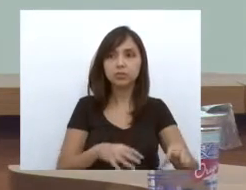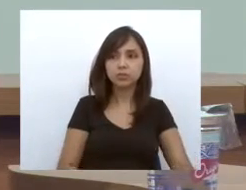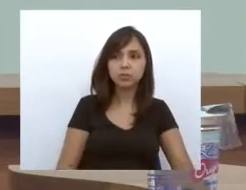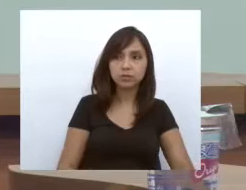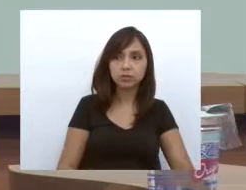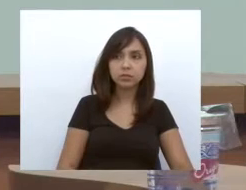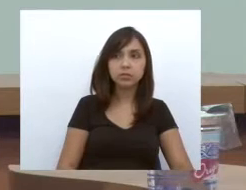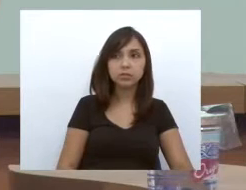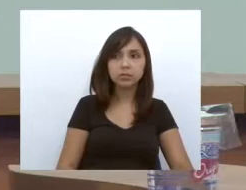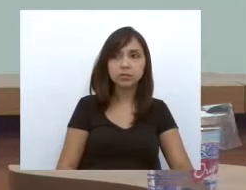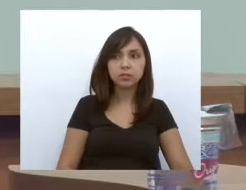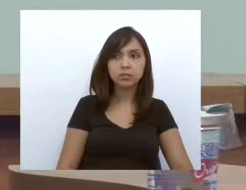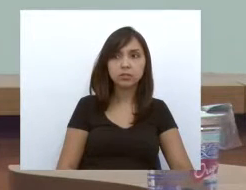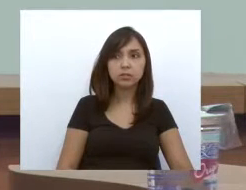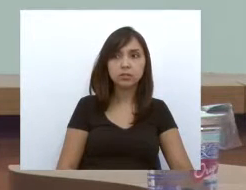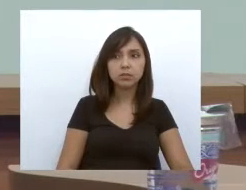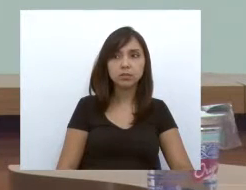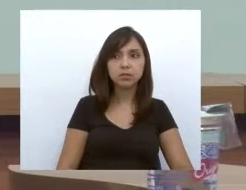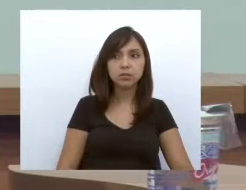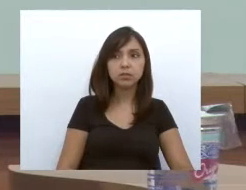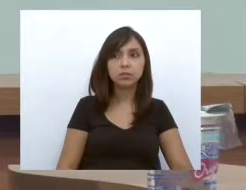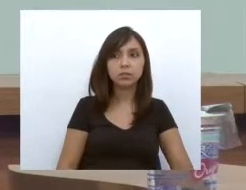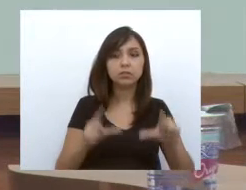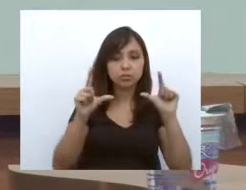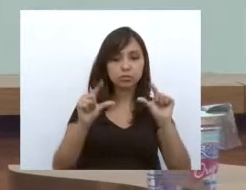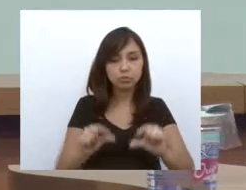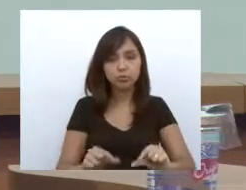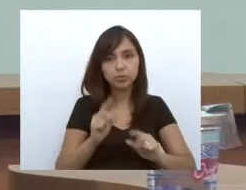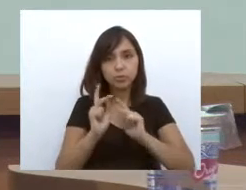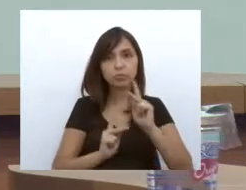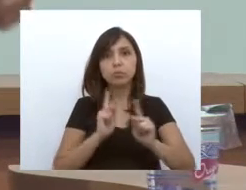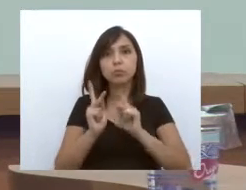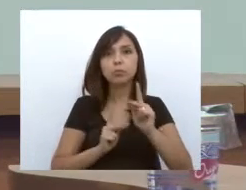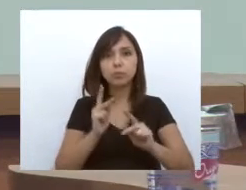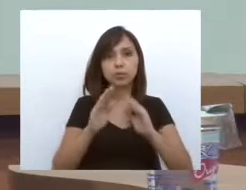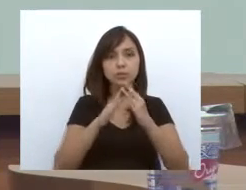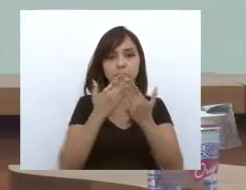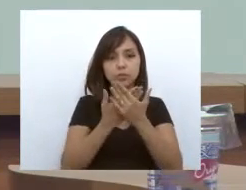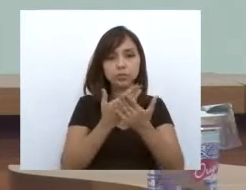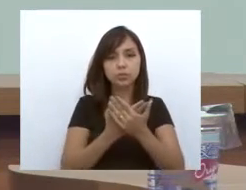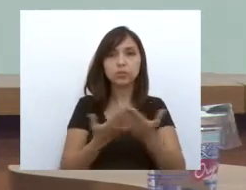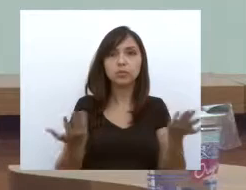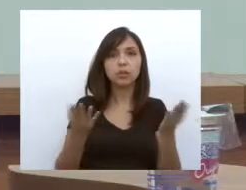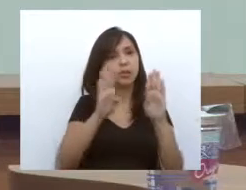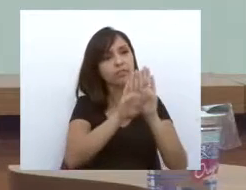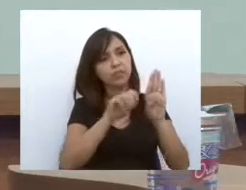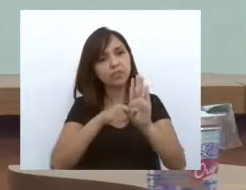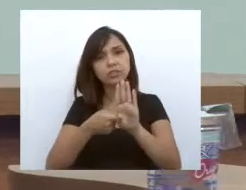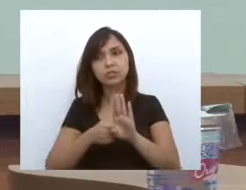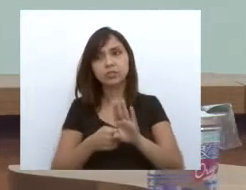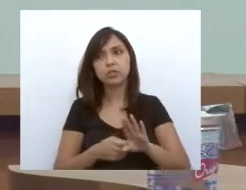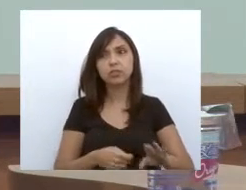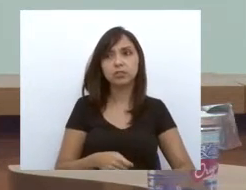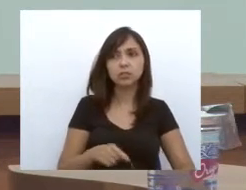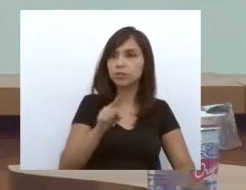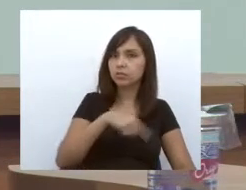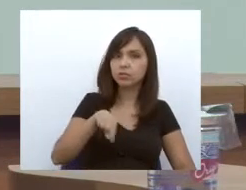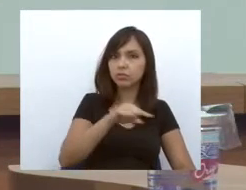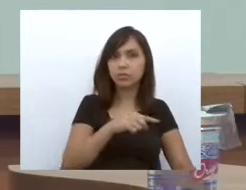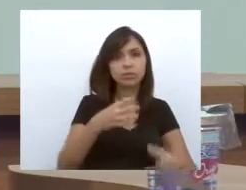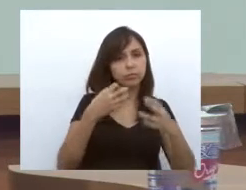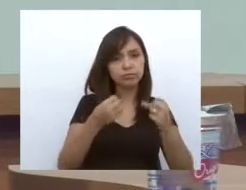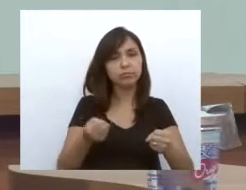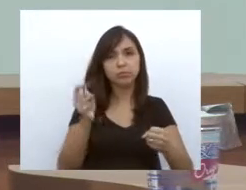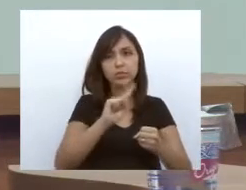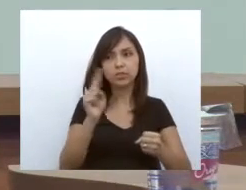argumenta para concluir, que diminui a população escolar, portanto tem que fechar? fechar a escola. Esse argumento não se